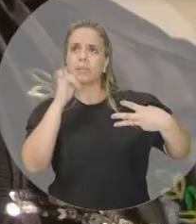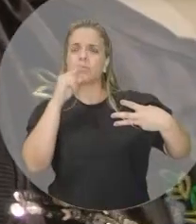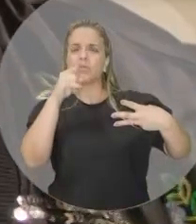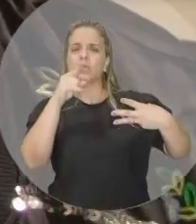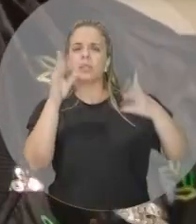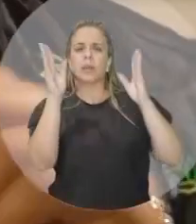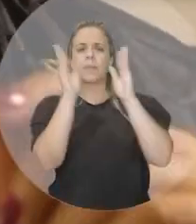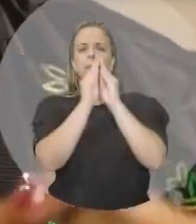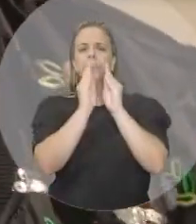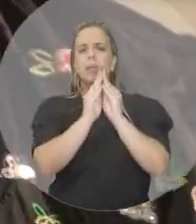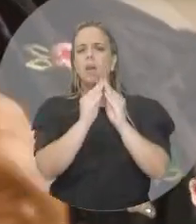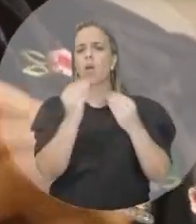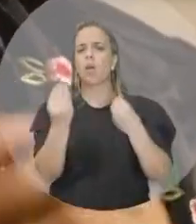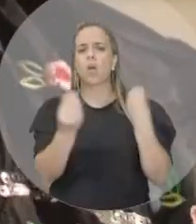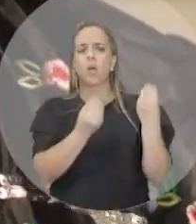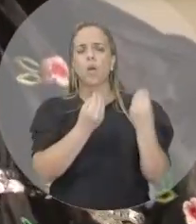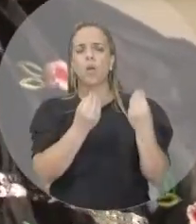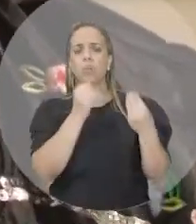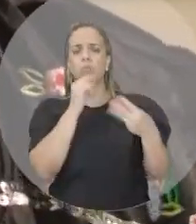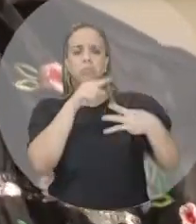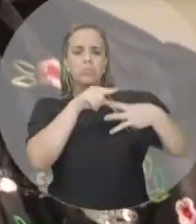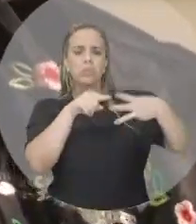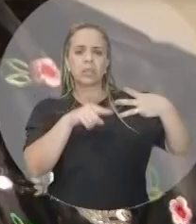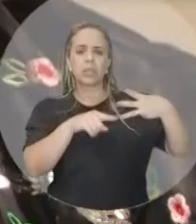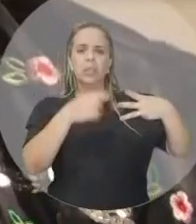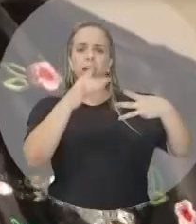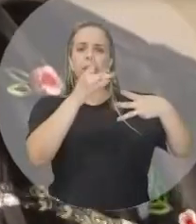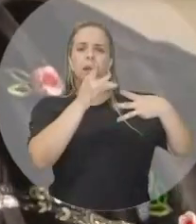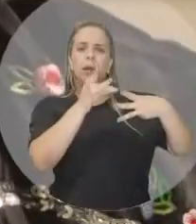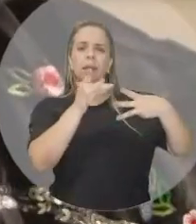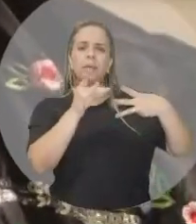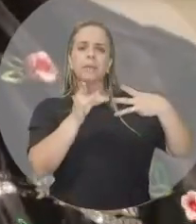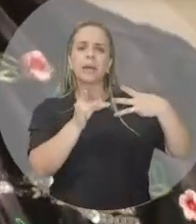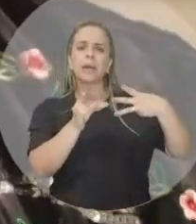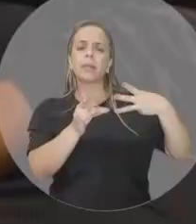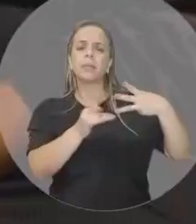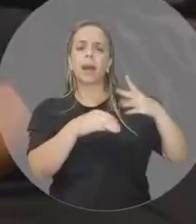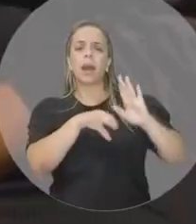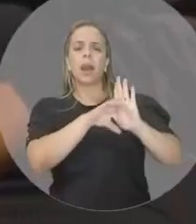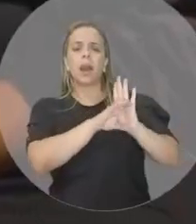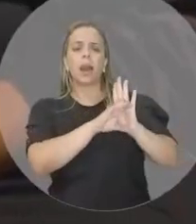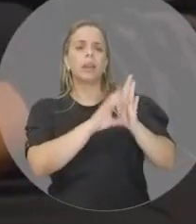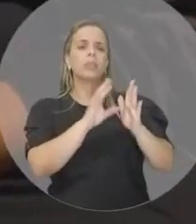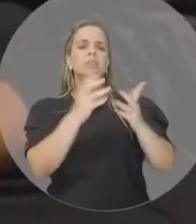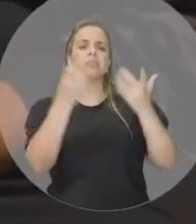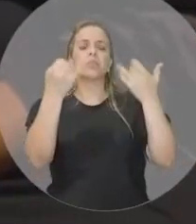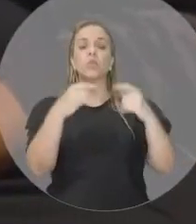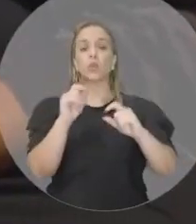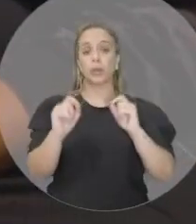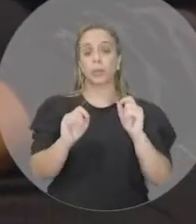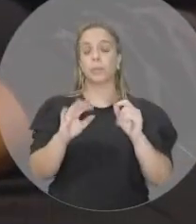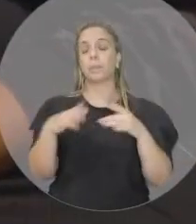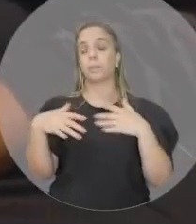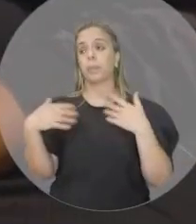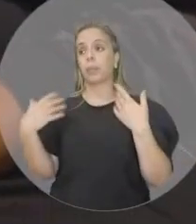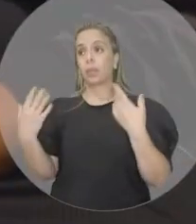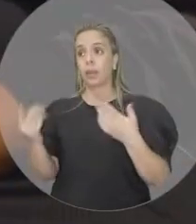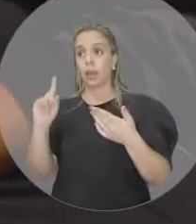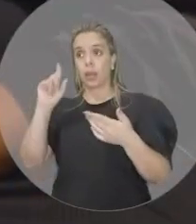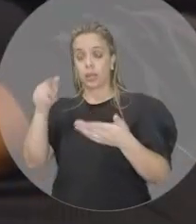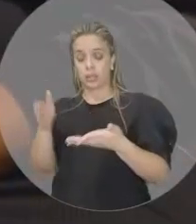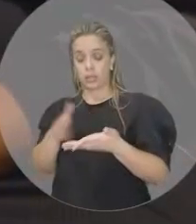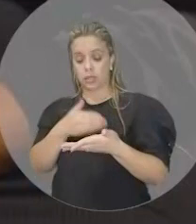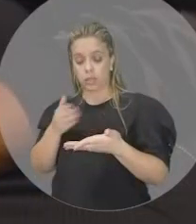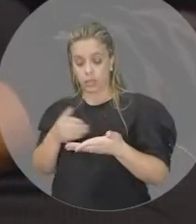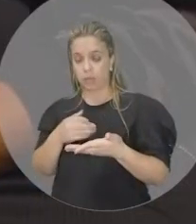uma pincelada sobre o que fala um pouquinho cada parte, cada capítulo. Então, o Coração Madeira, ele vai chegar